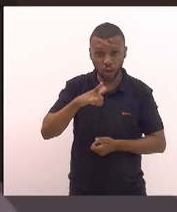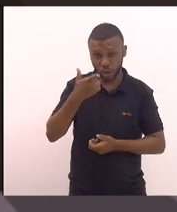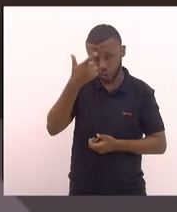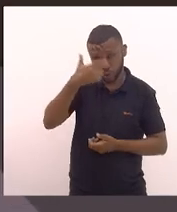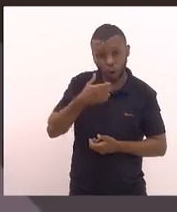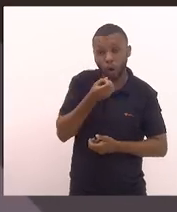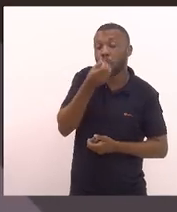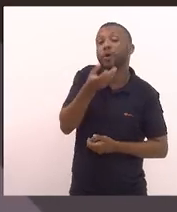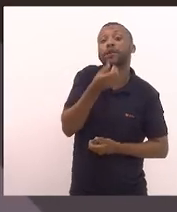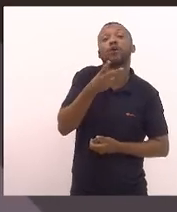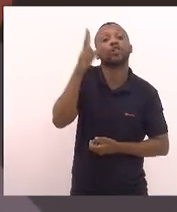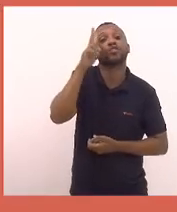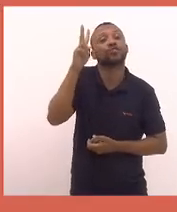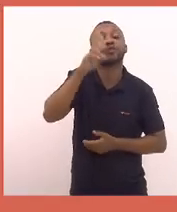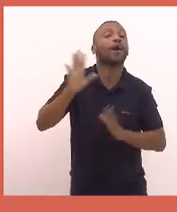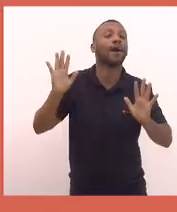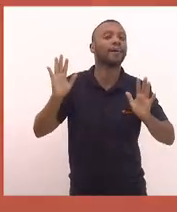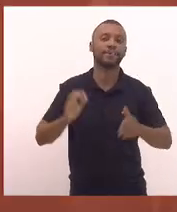de história.